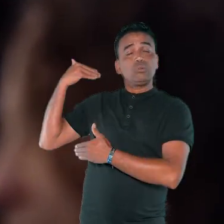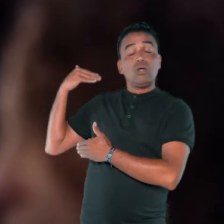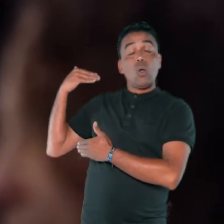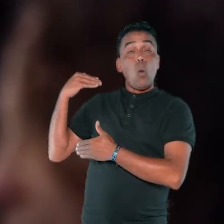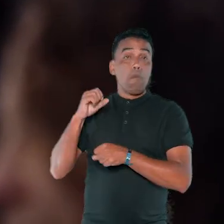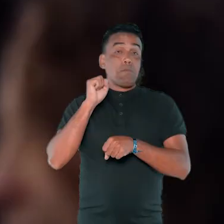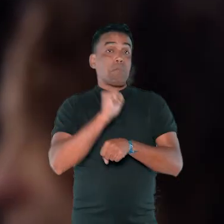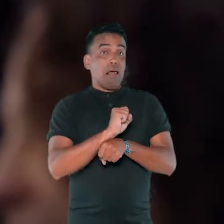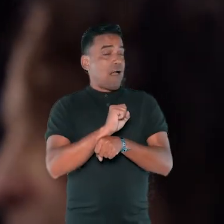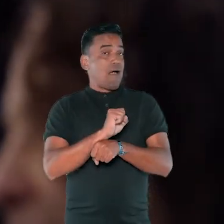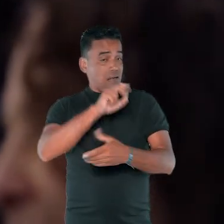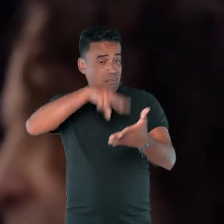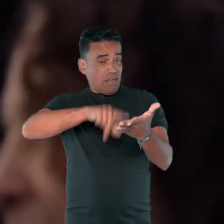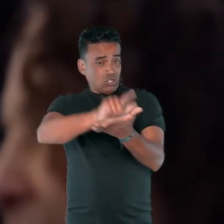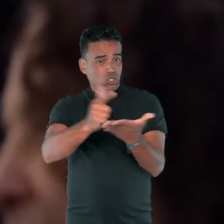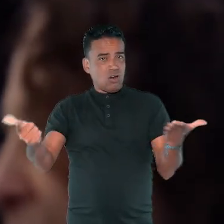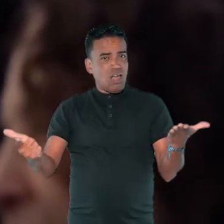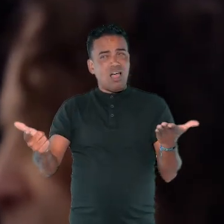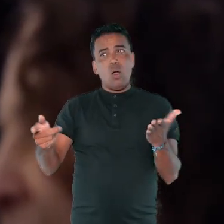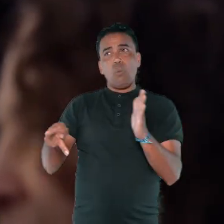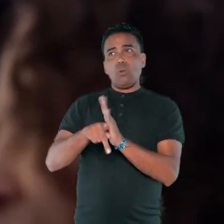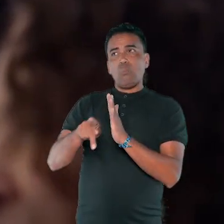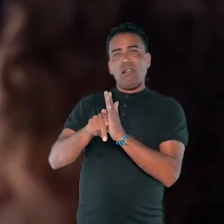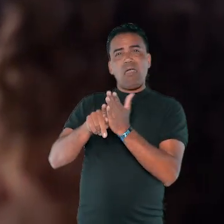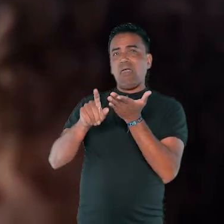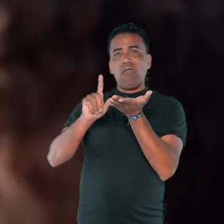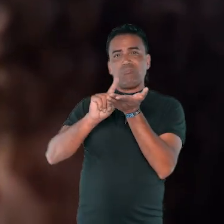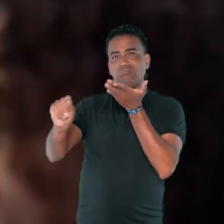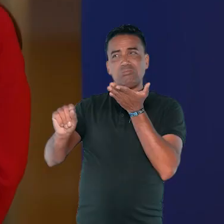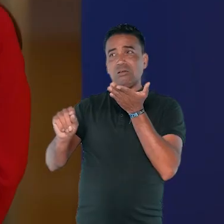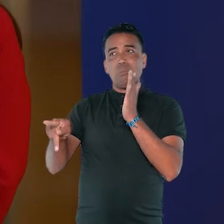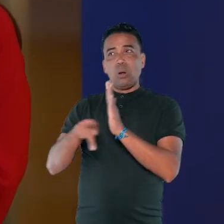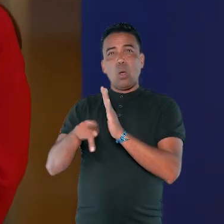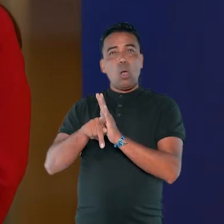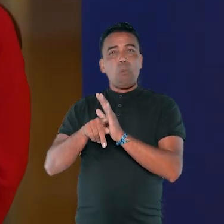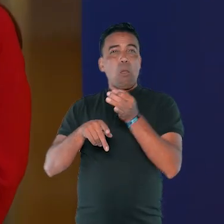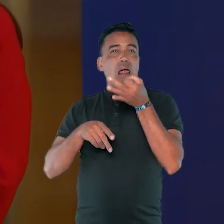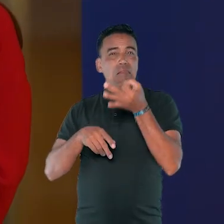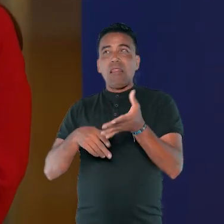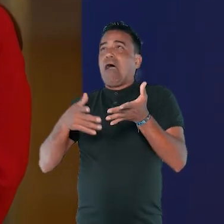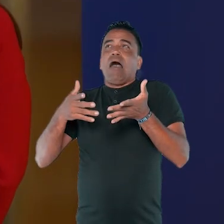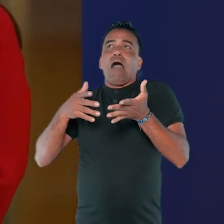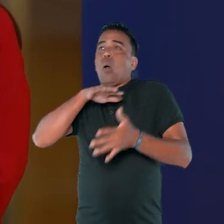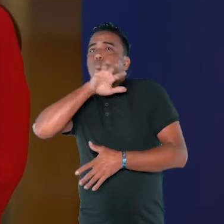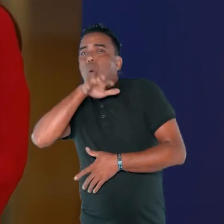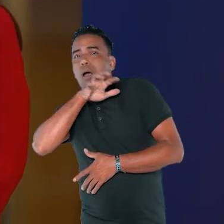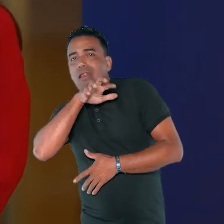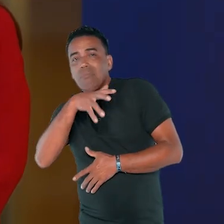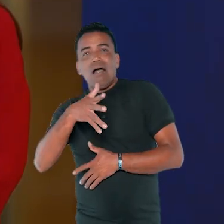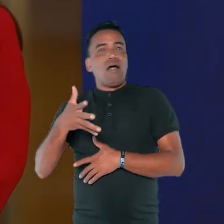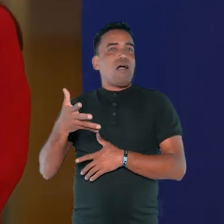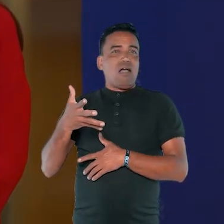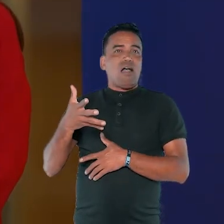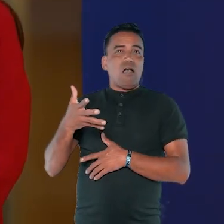ler jornais e ler anais como anal animal, hiena patética na merda